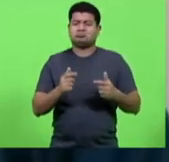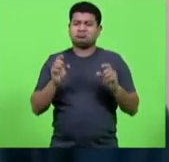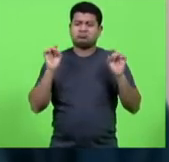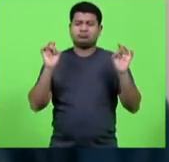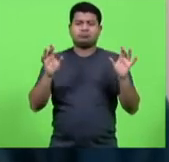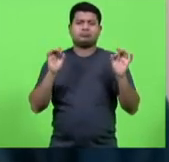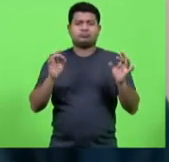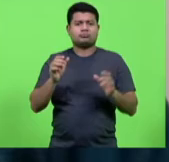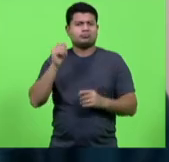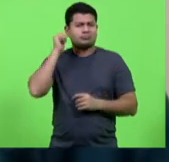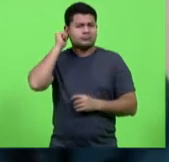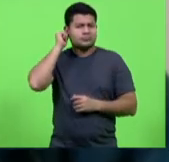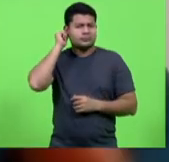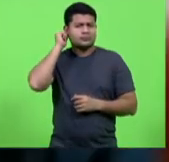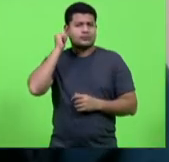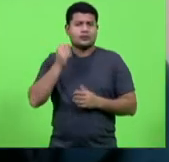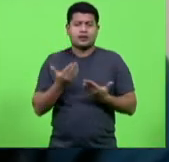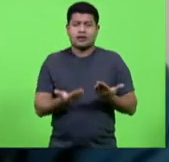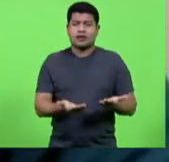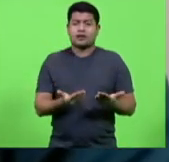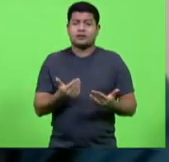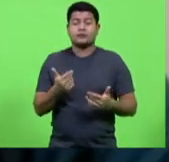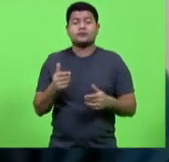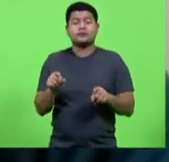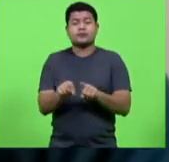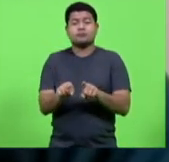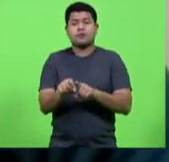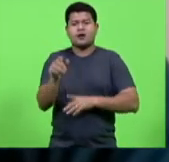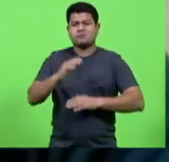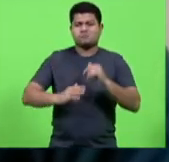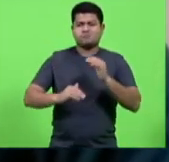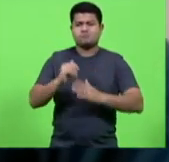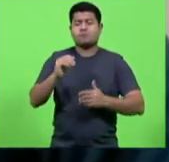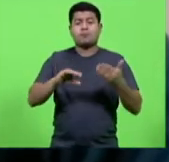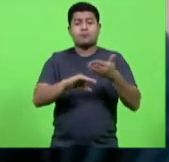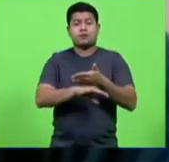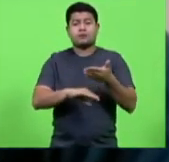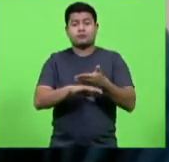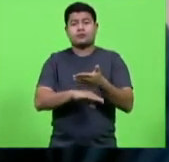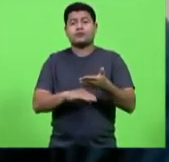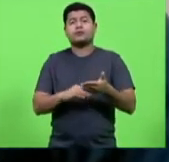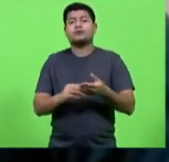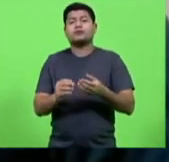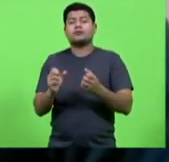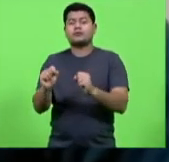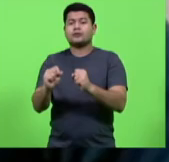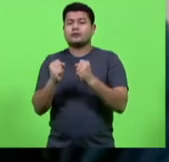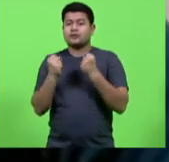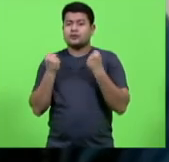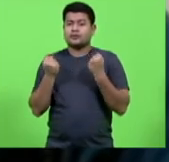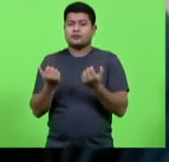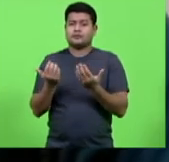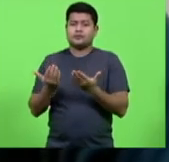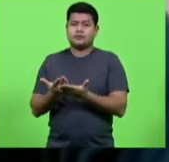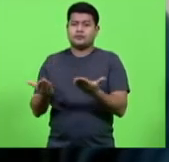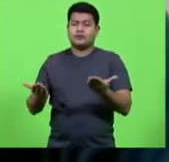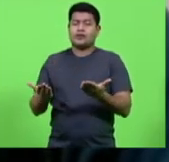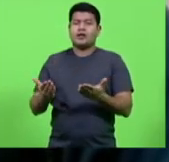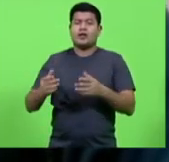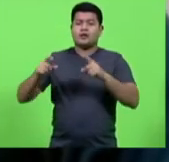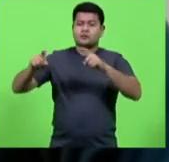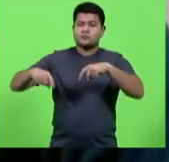maravilhoso e sempre atuante e presente na defesa dos nossos